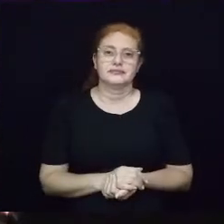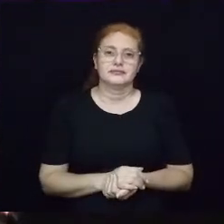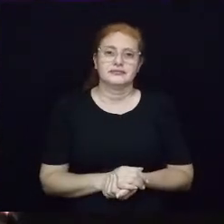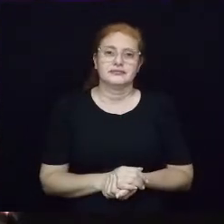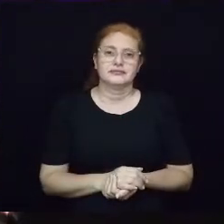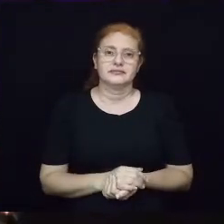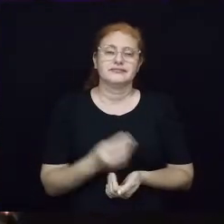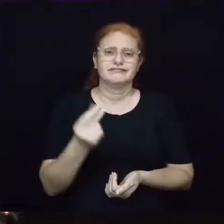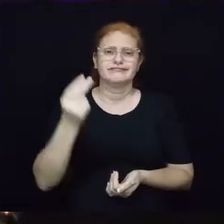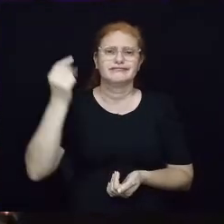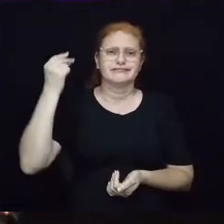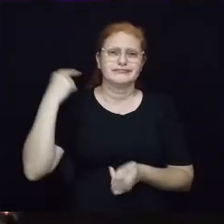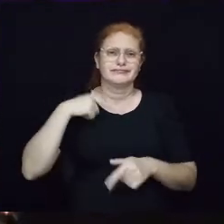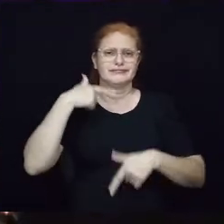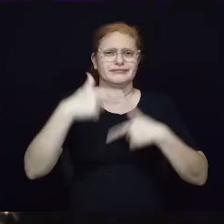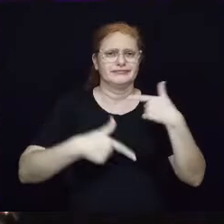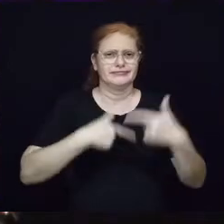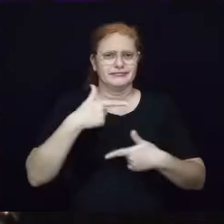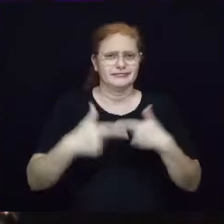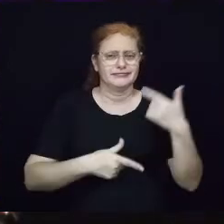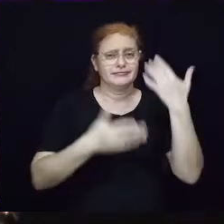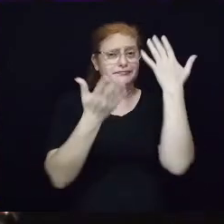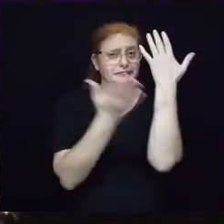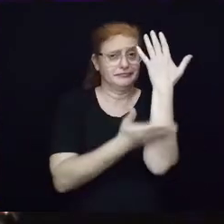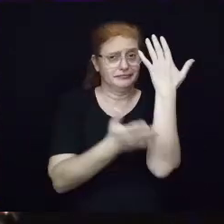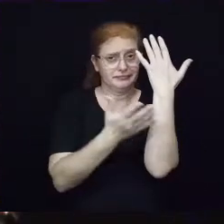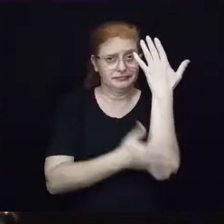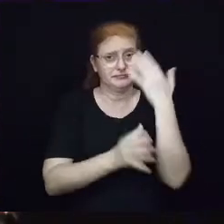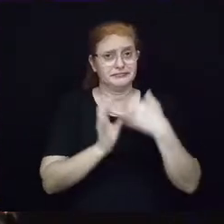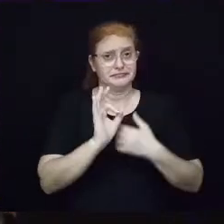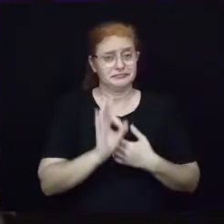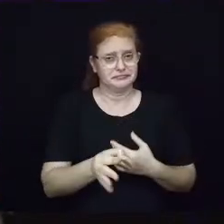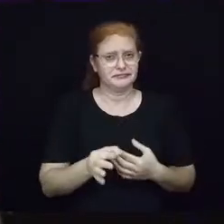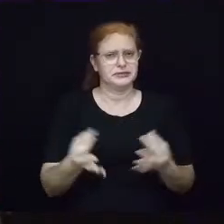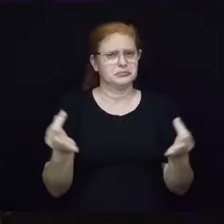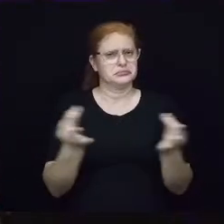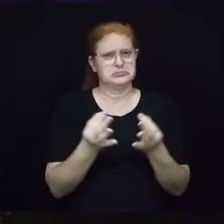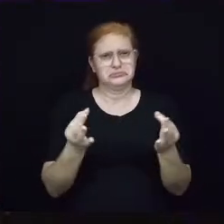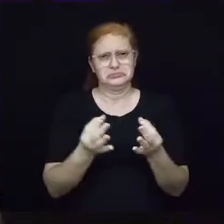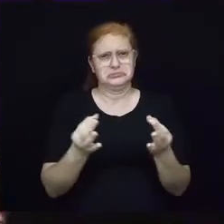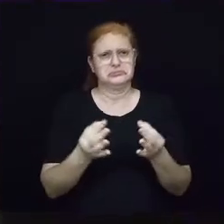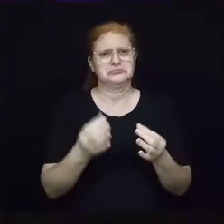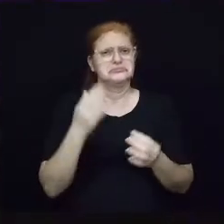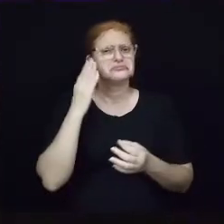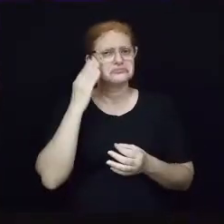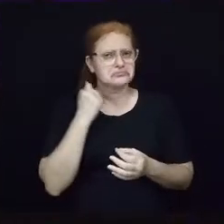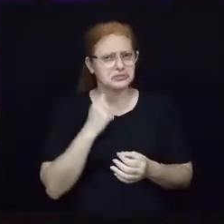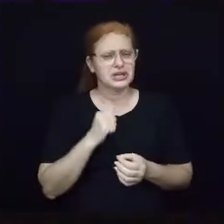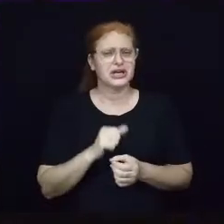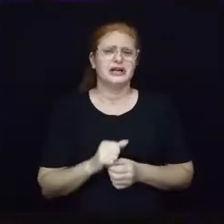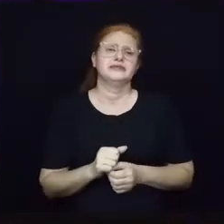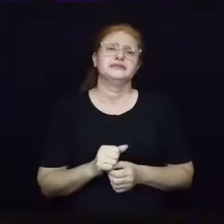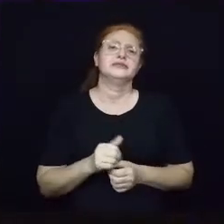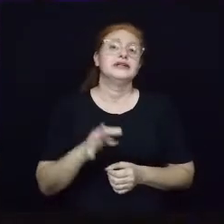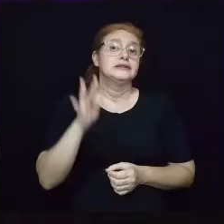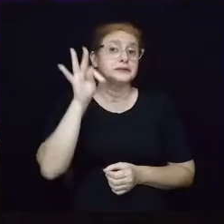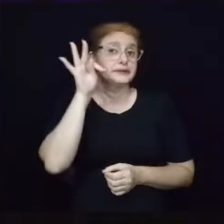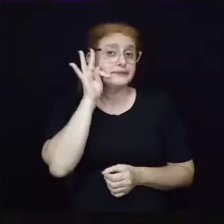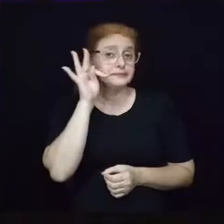Há muito tempo ele trabalha com madeira, né, tem perfeito domínio